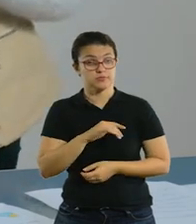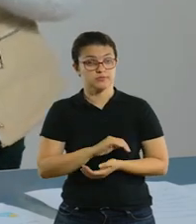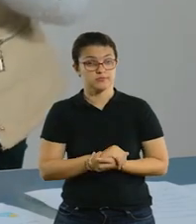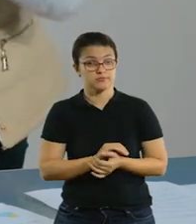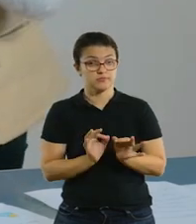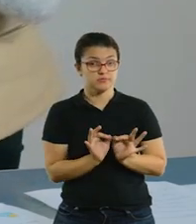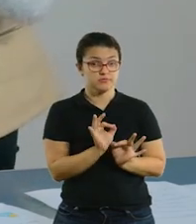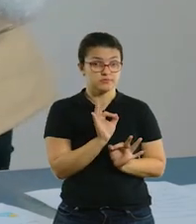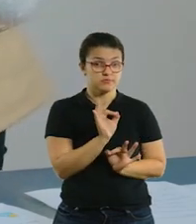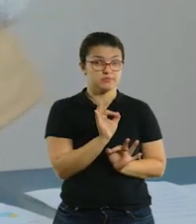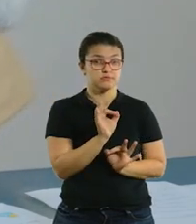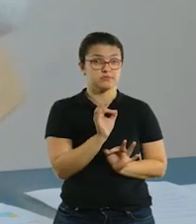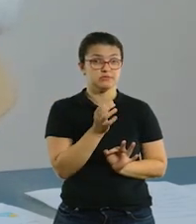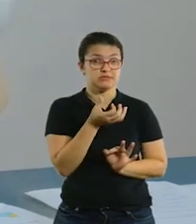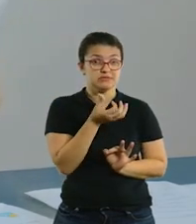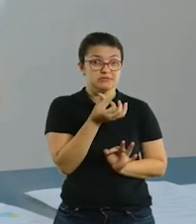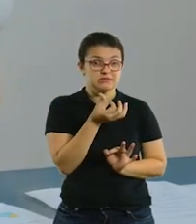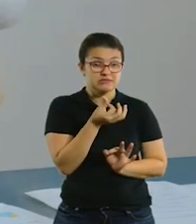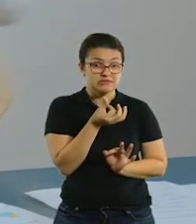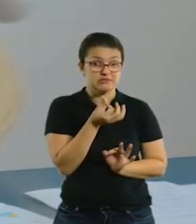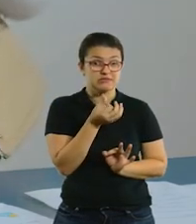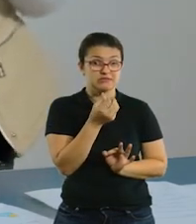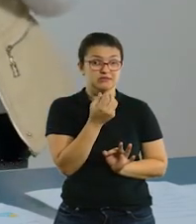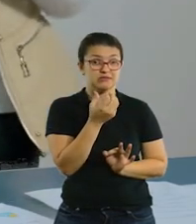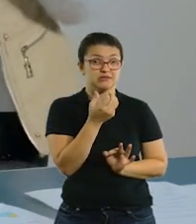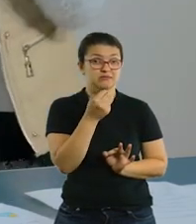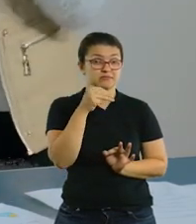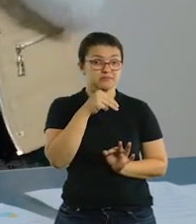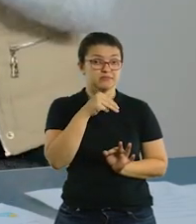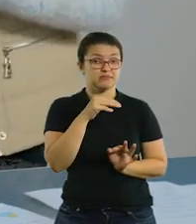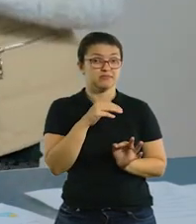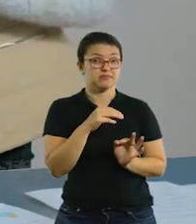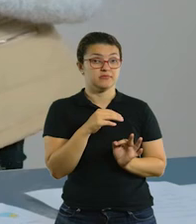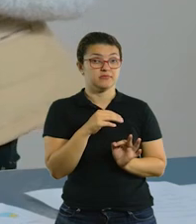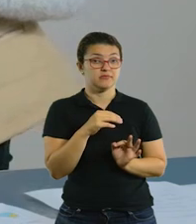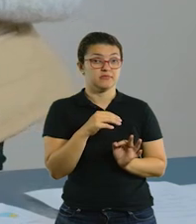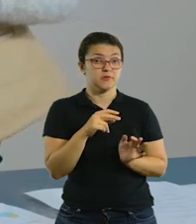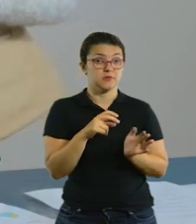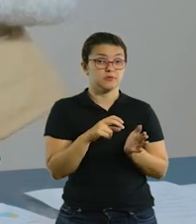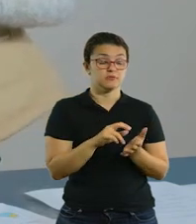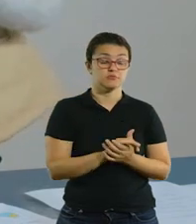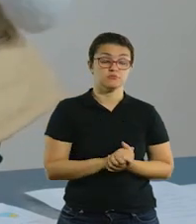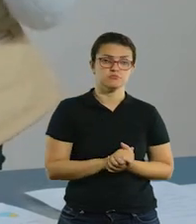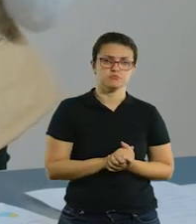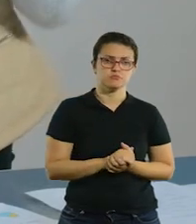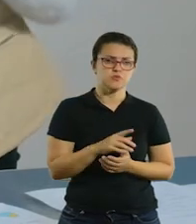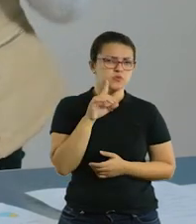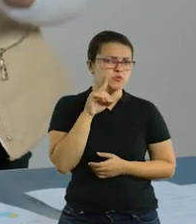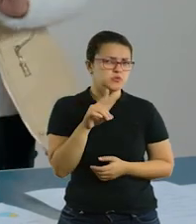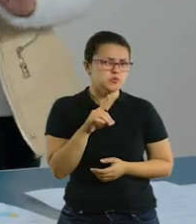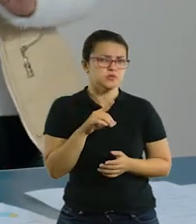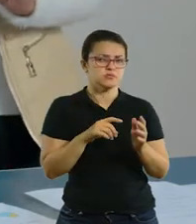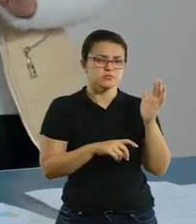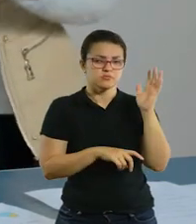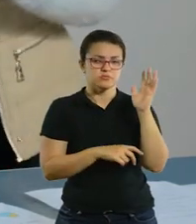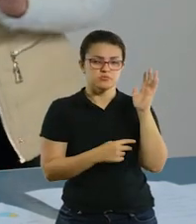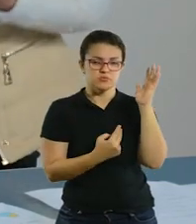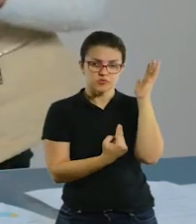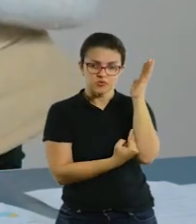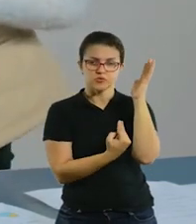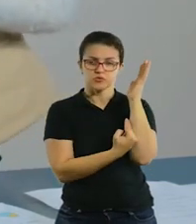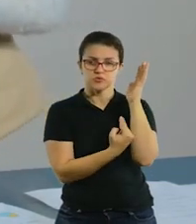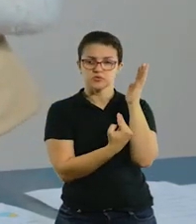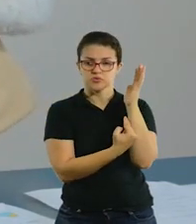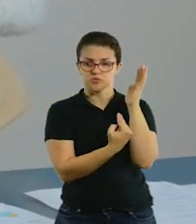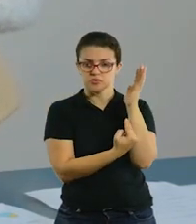6 metros durante o dia, mas à noite ela descia 4. Então, no total, ela subia 2 metros por dia,